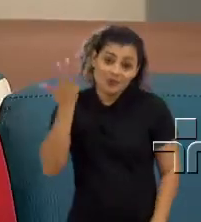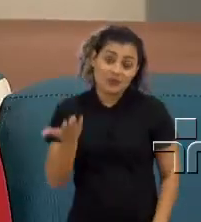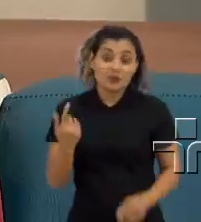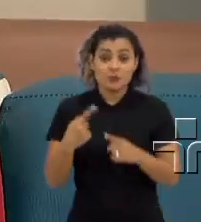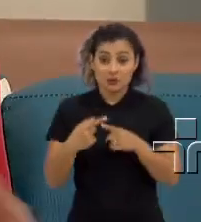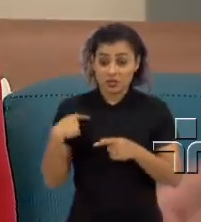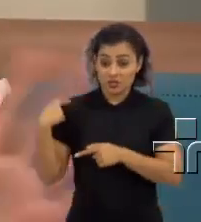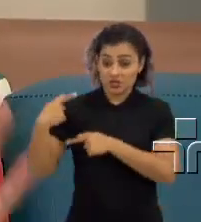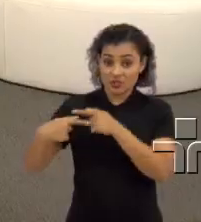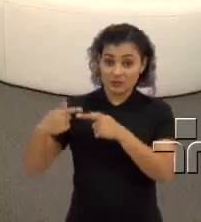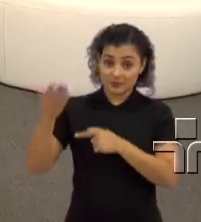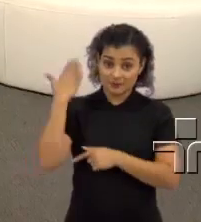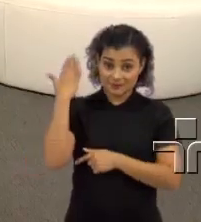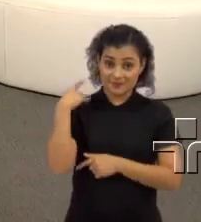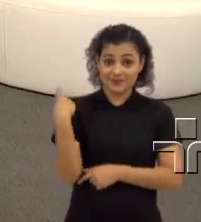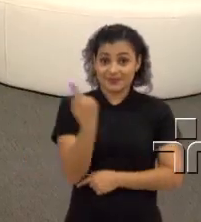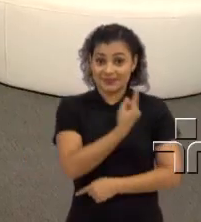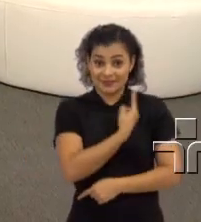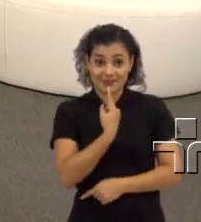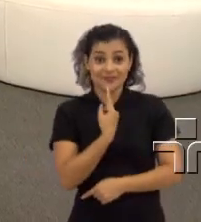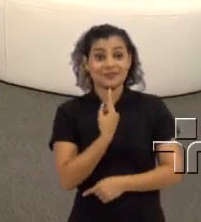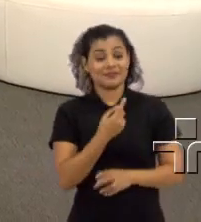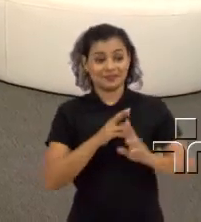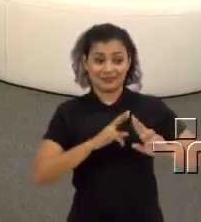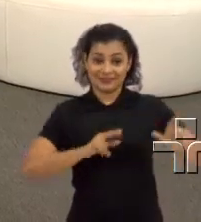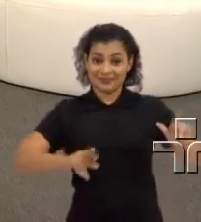nossas gerações, quer dizer, aqui nós temos várias gerações, né?